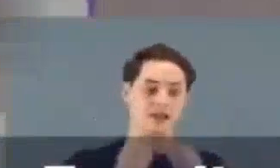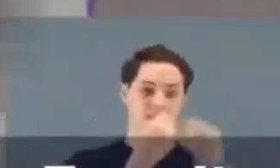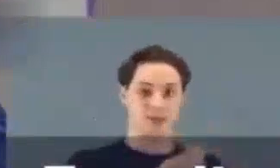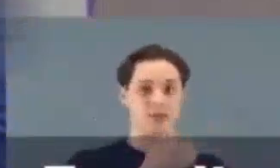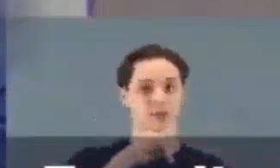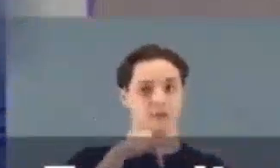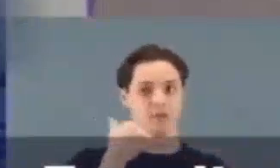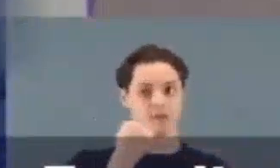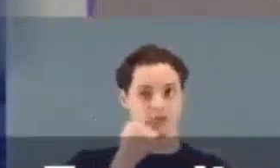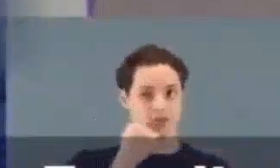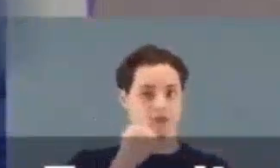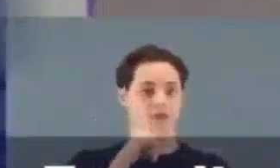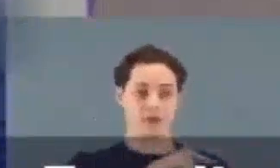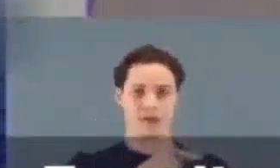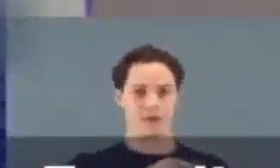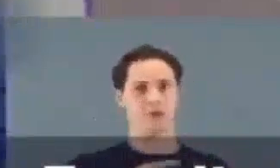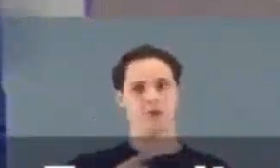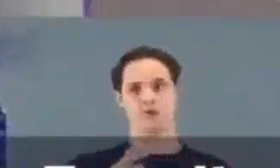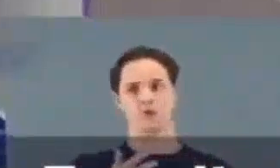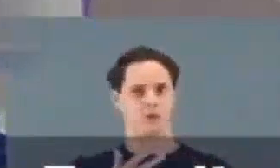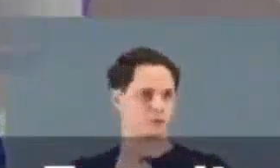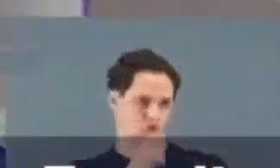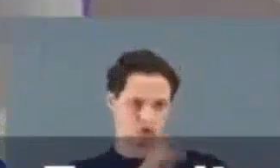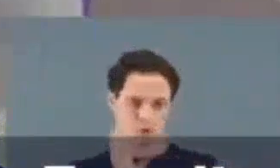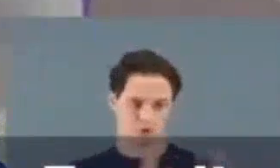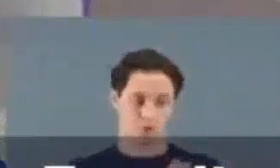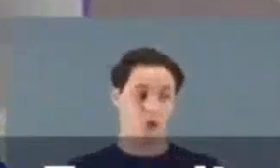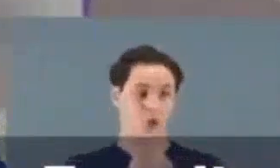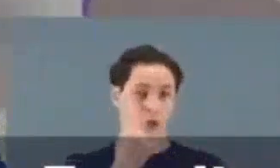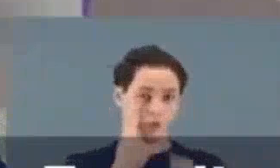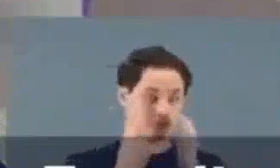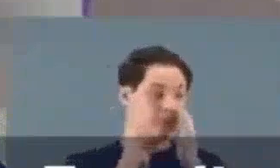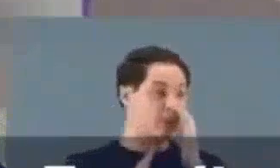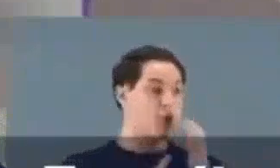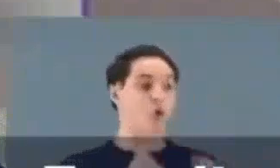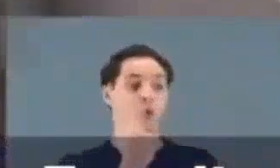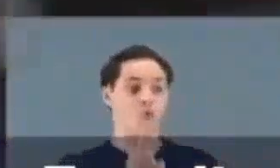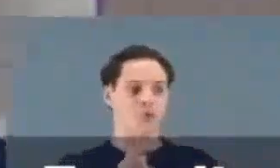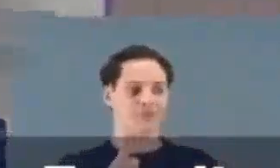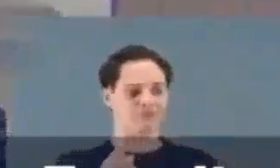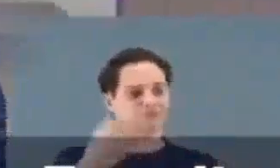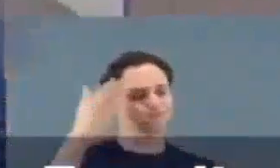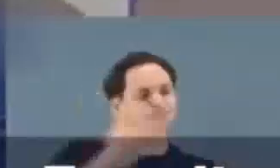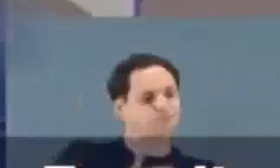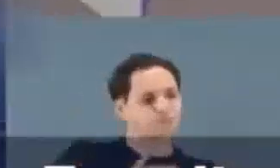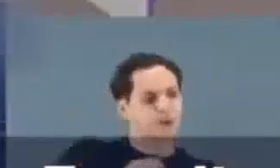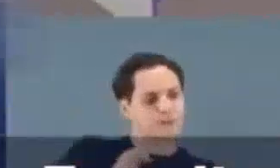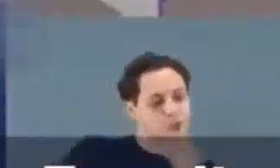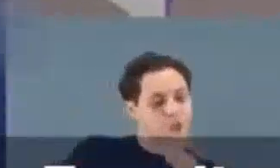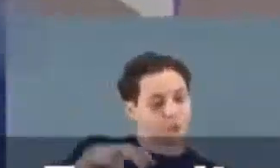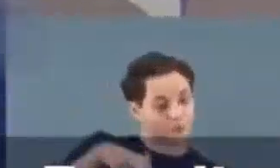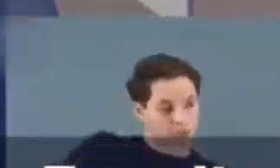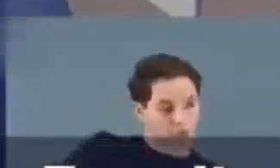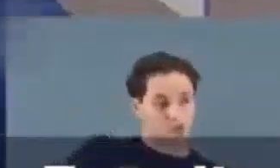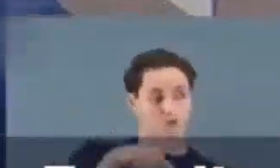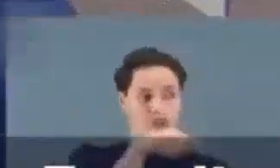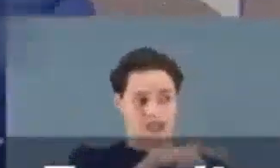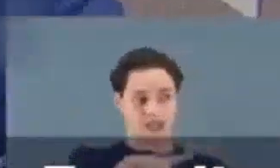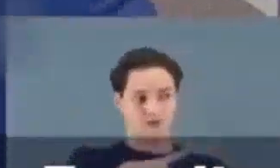para o depoente, para ele não mentir. Consta uma ação penal no qual o senhor